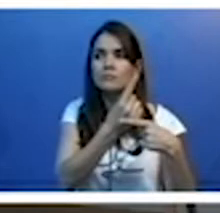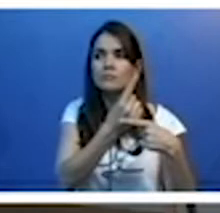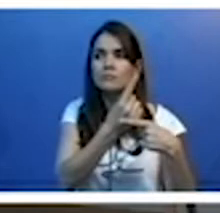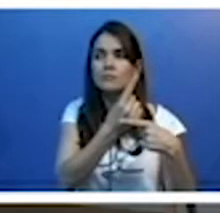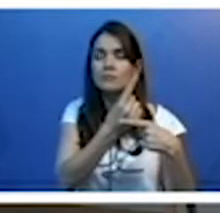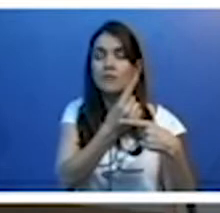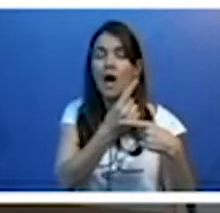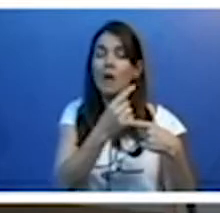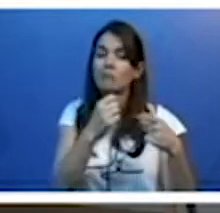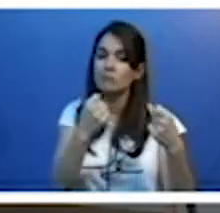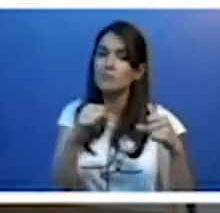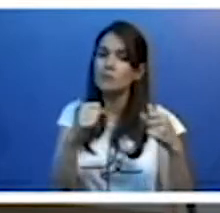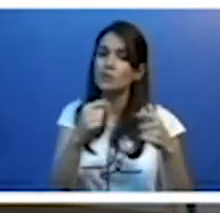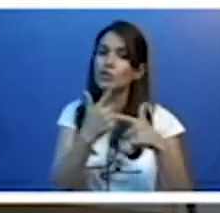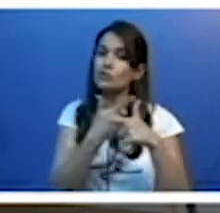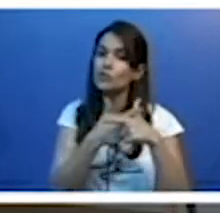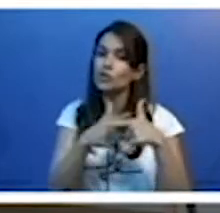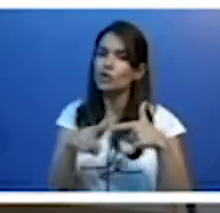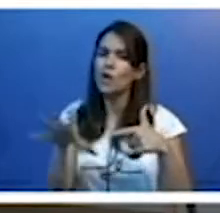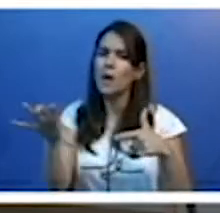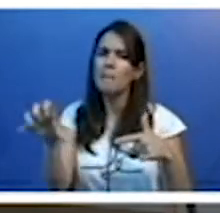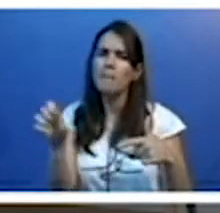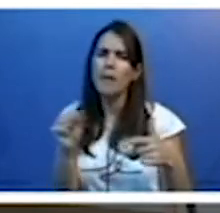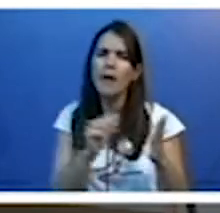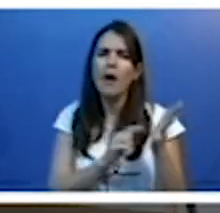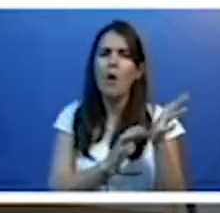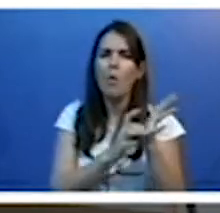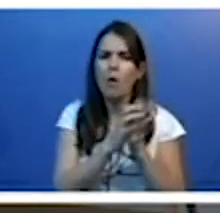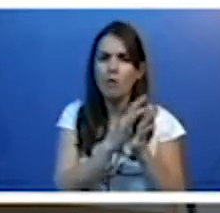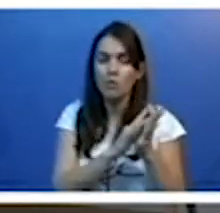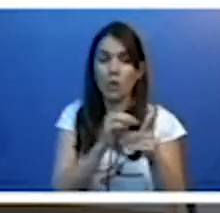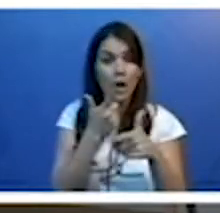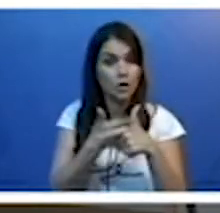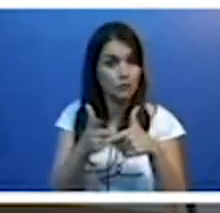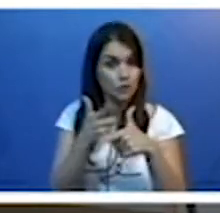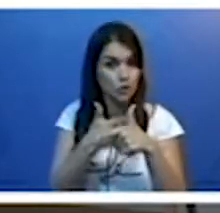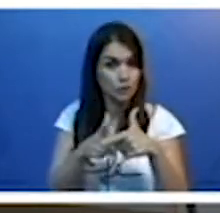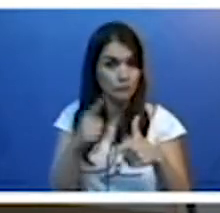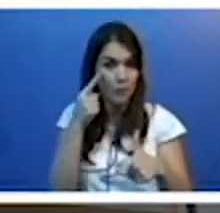Vamos dividir quanto é. Cadê a calculadora? O professor está aqui, cabuloso.